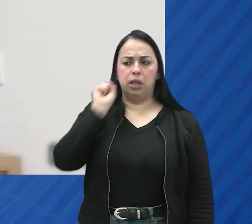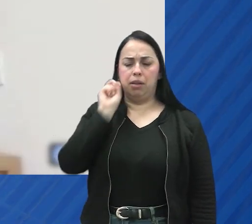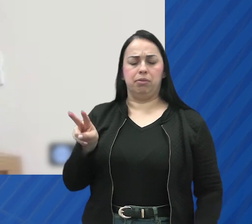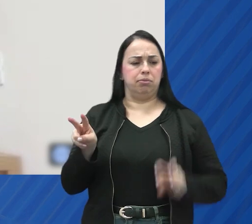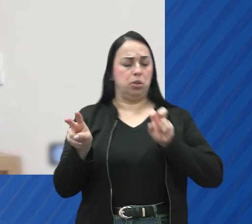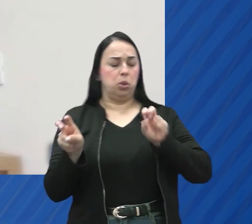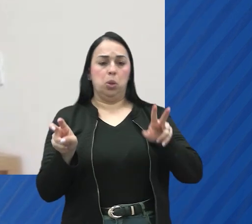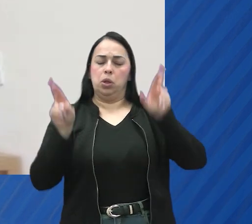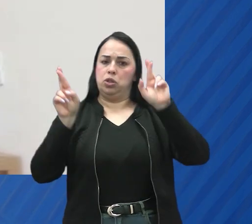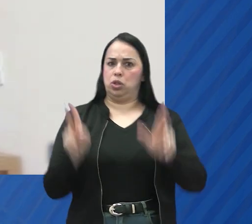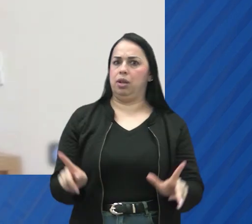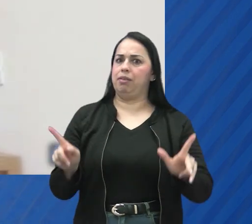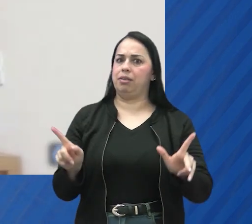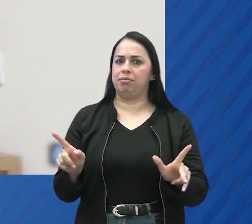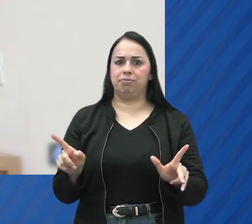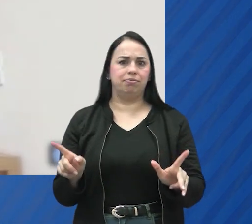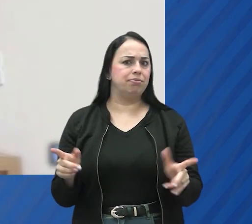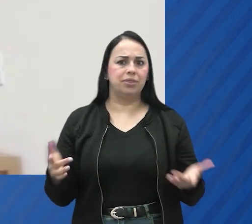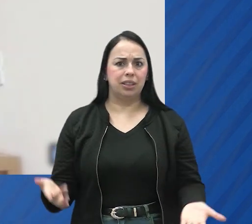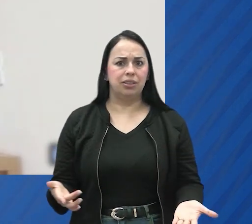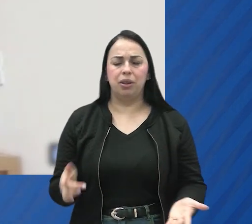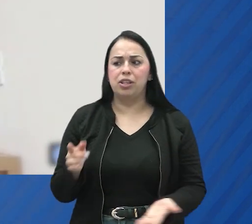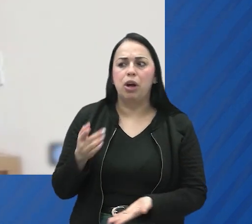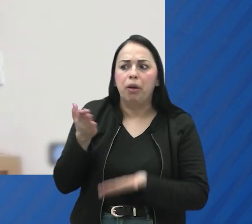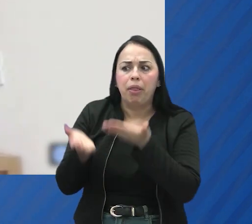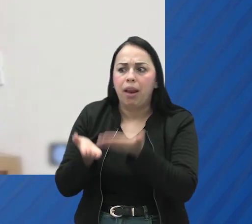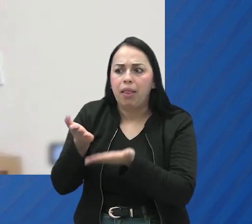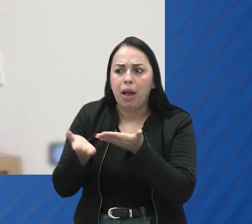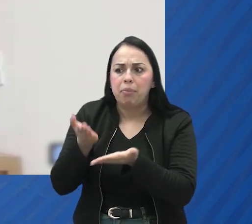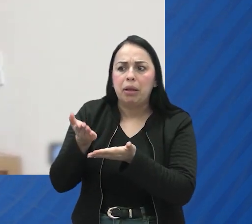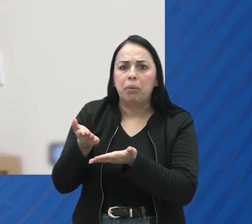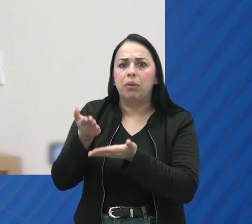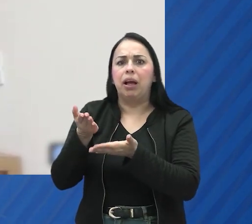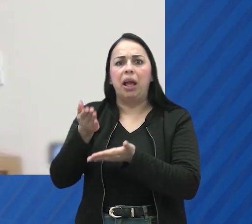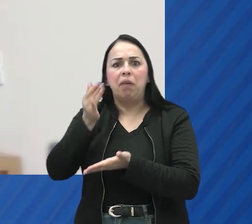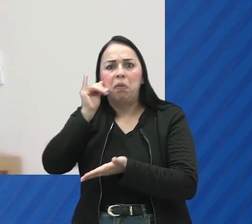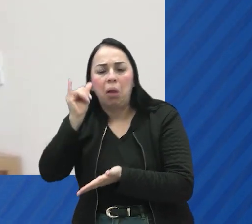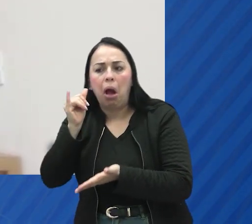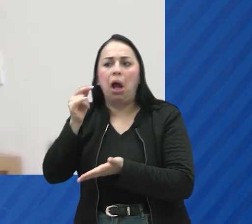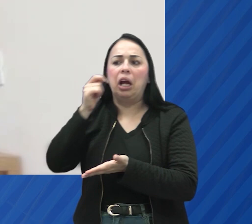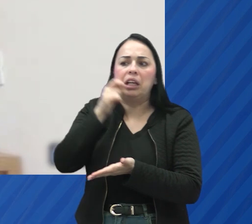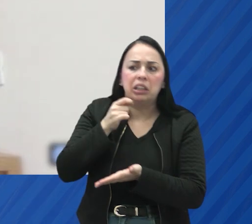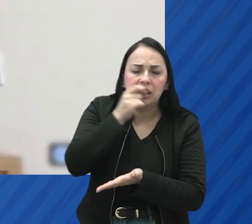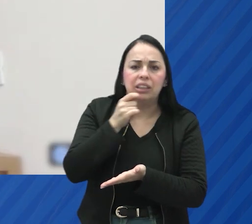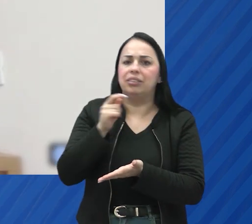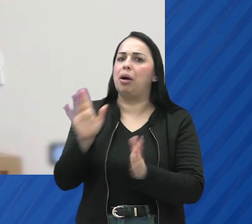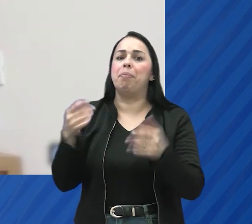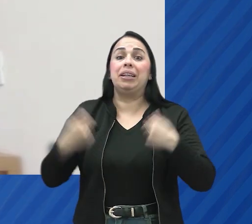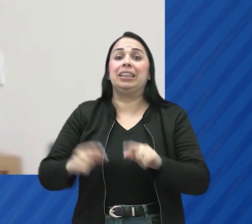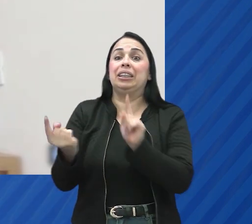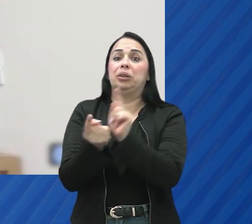públicas, ele viu que a realidade era outra e que não era só de prevenção que essas crianças precisavam, elas precisavam